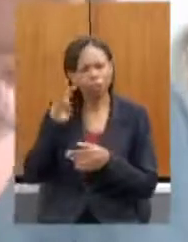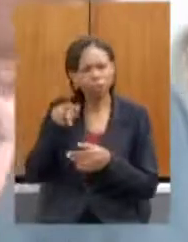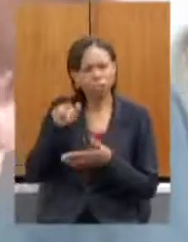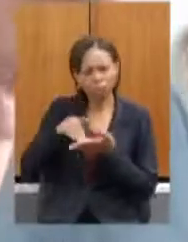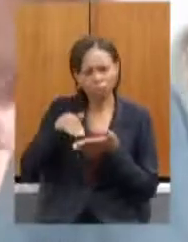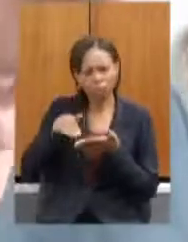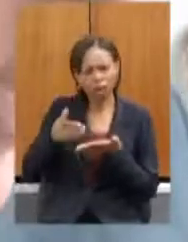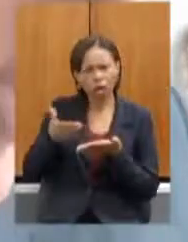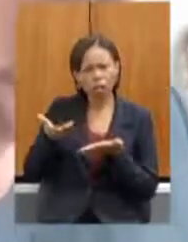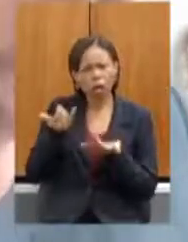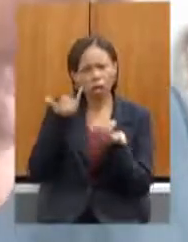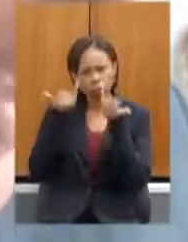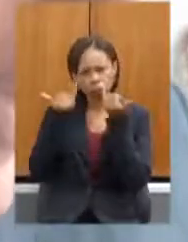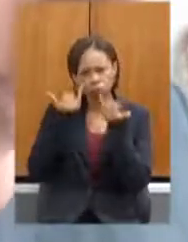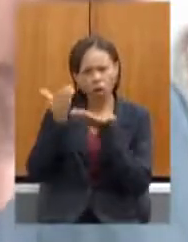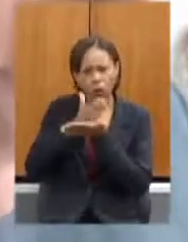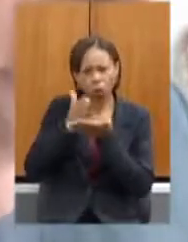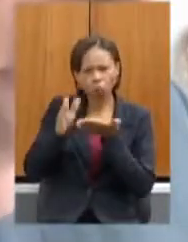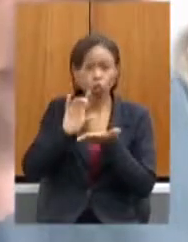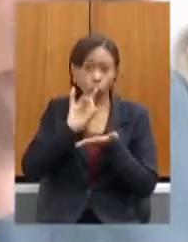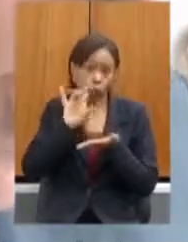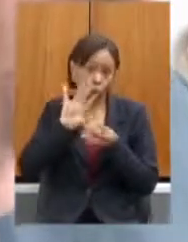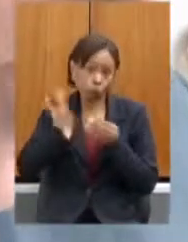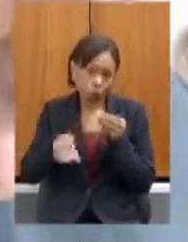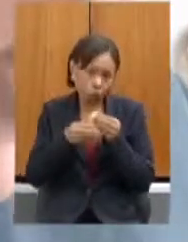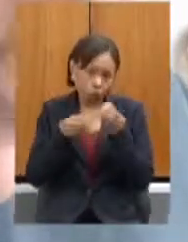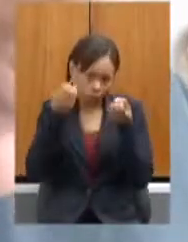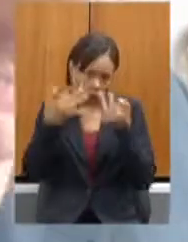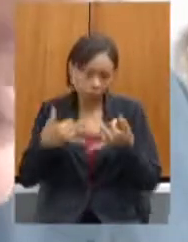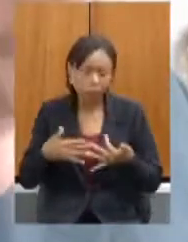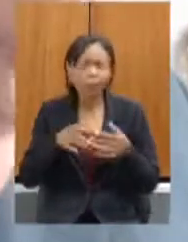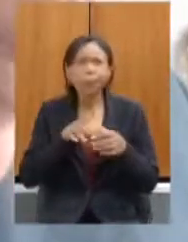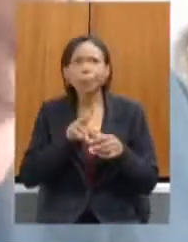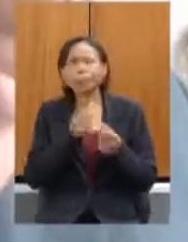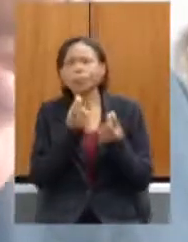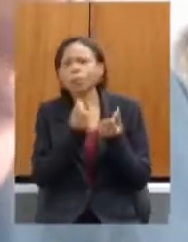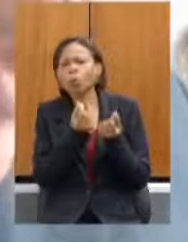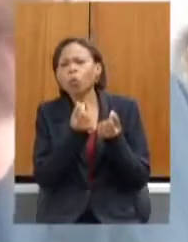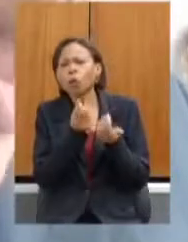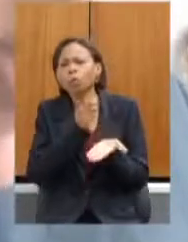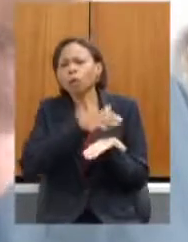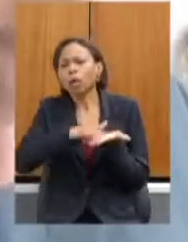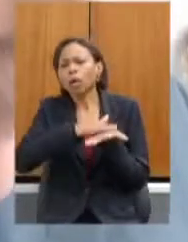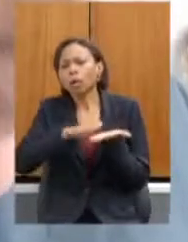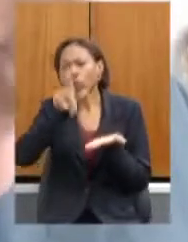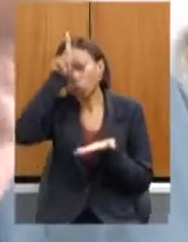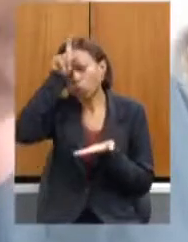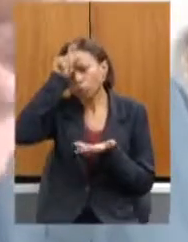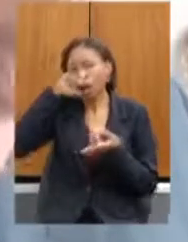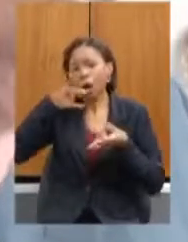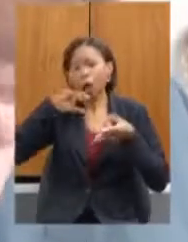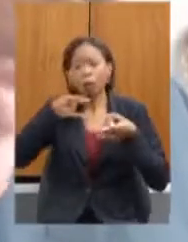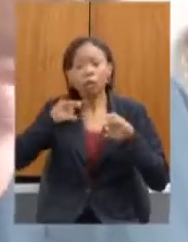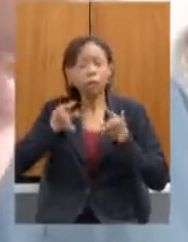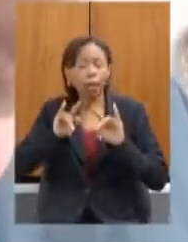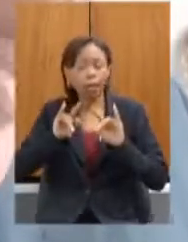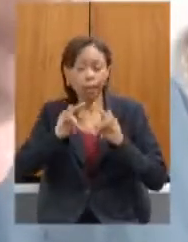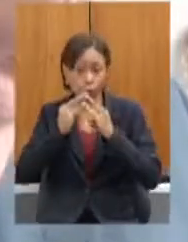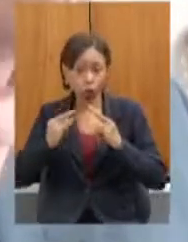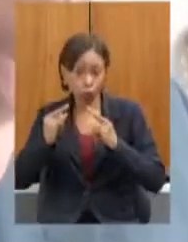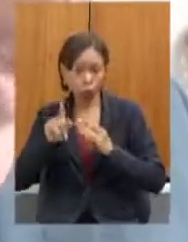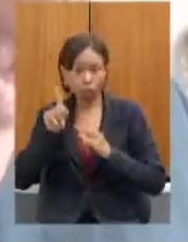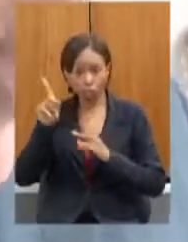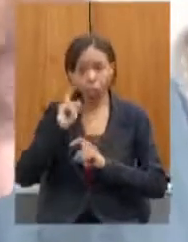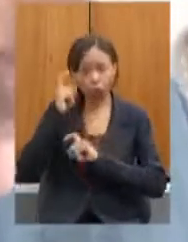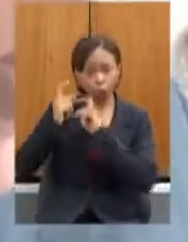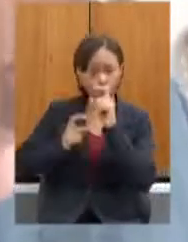já colocou alguns dados eu queria só uma complementação sobre os valores gastos com a manutenção do hospital de campanha montado no Expominas que